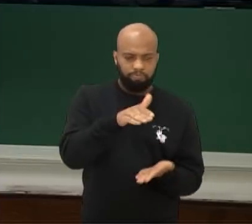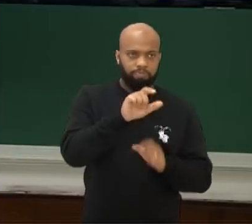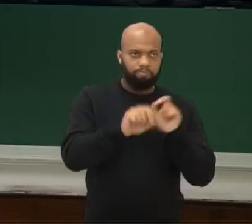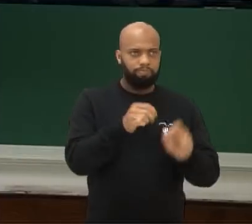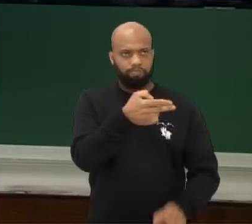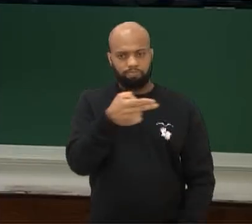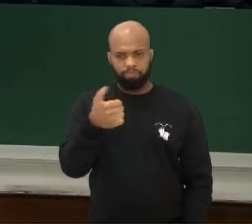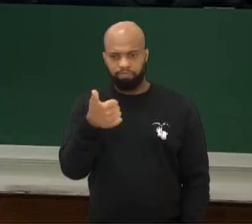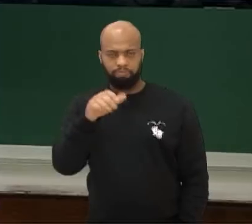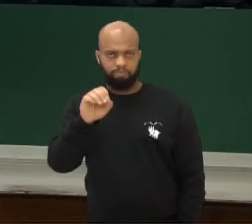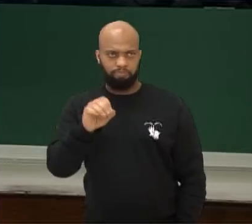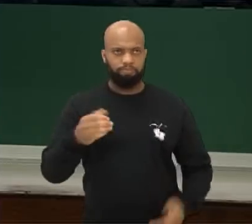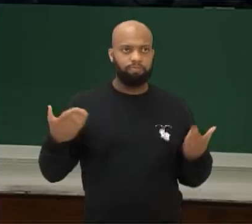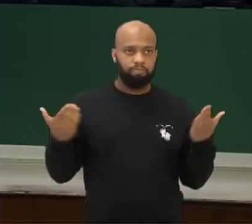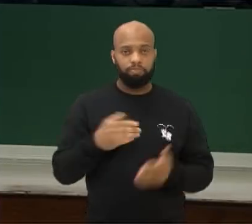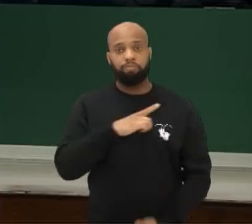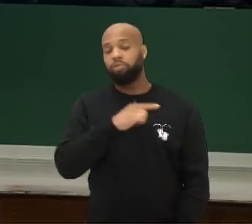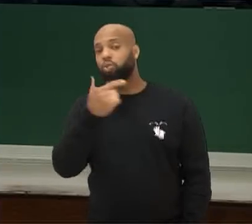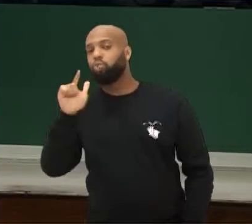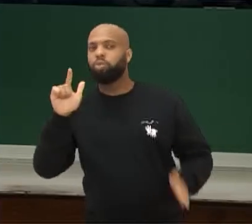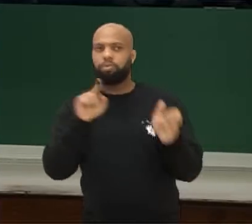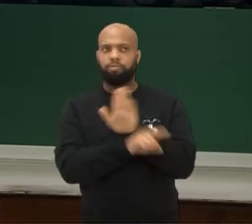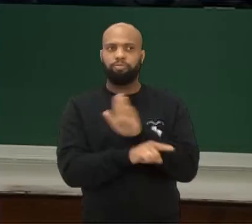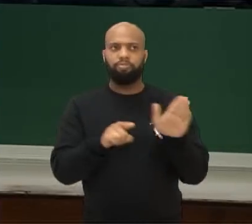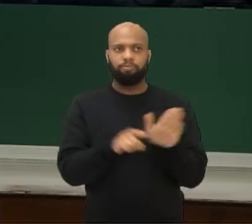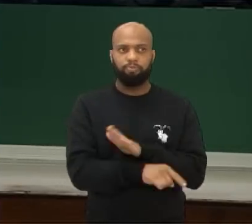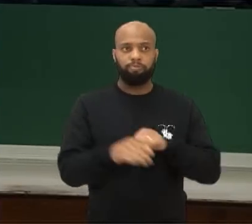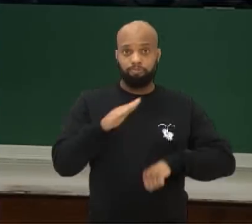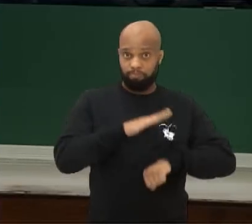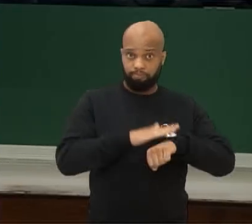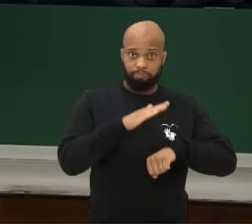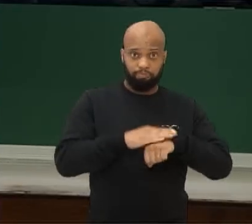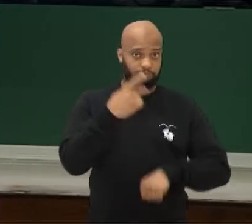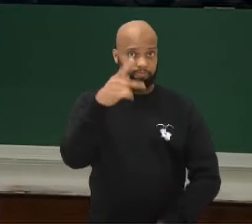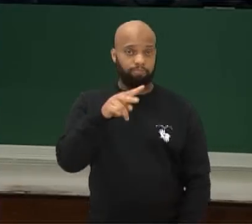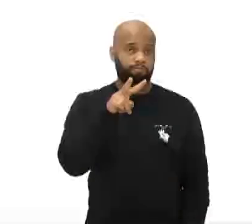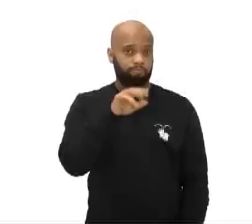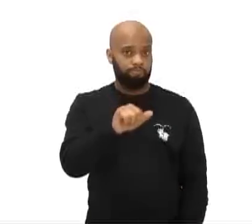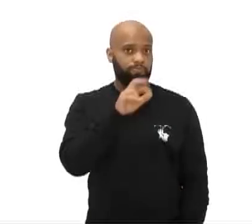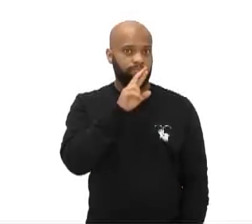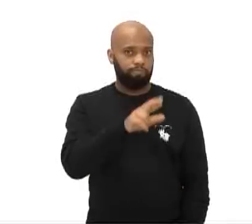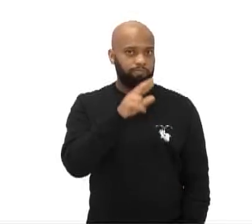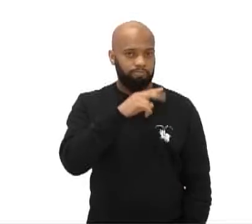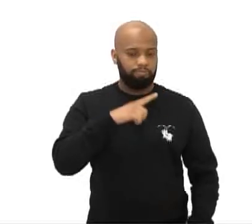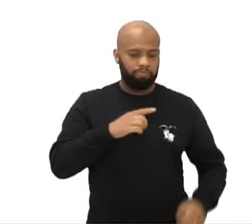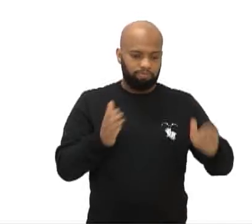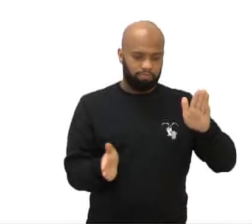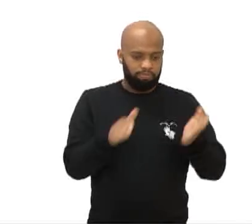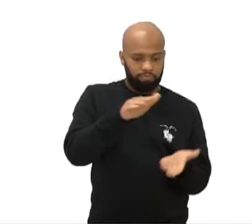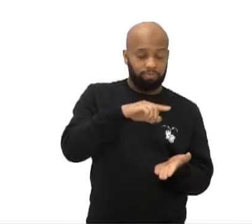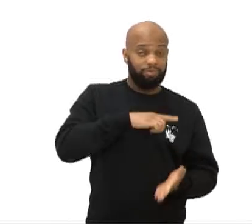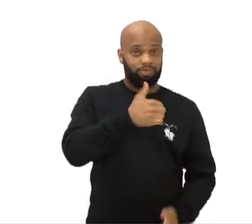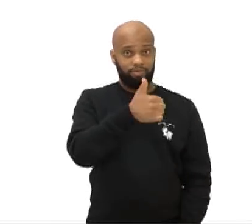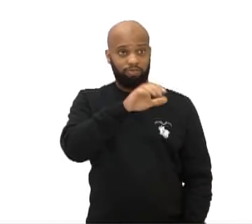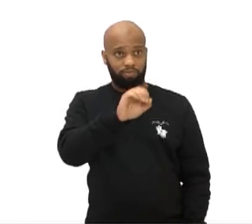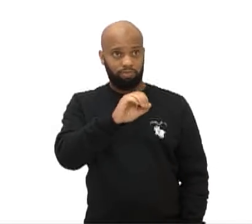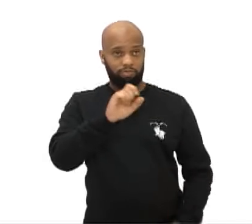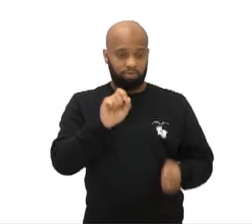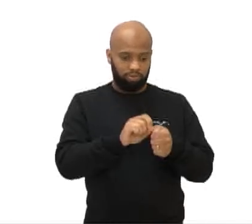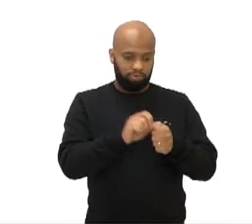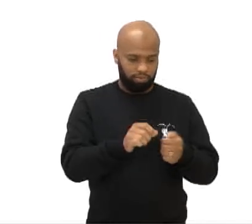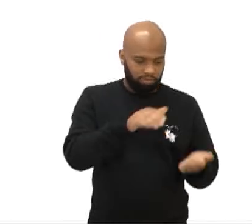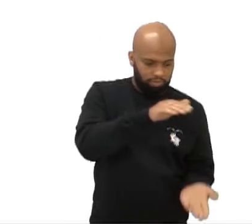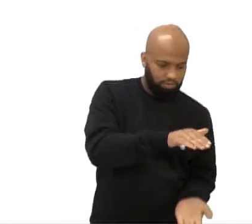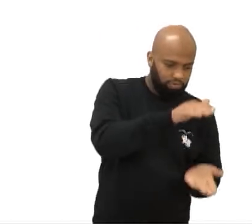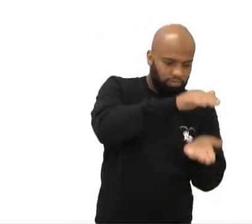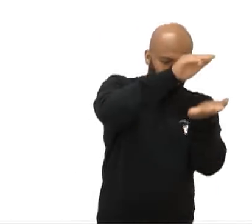a 10, ok? Esse exercício agora, pessoal, com as 10 caixas que tenho, fiz 2